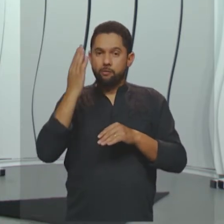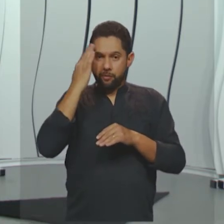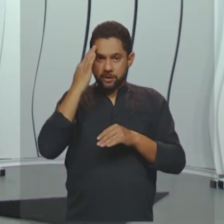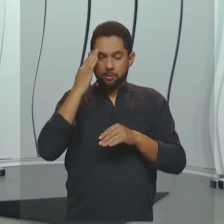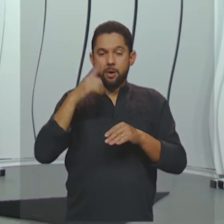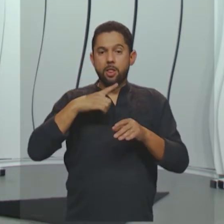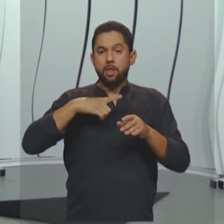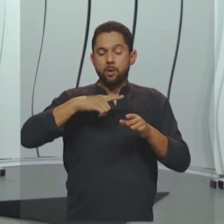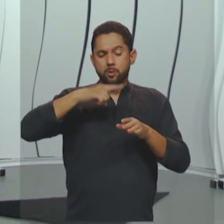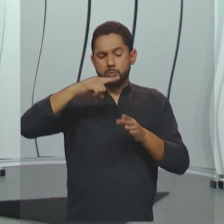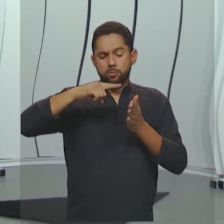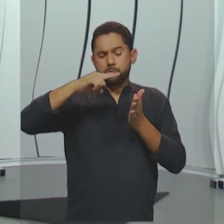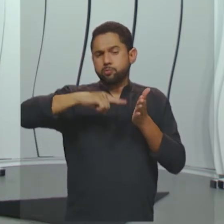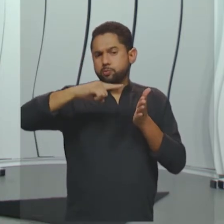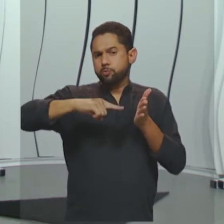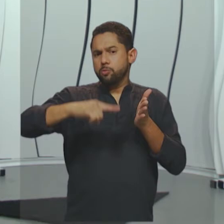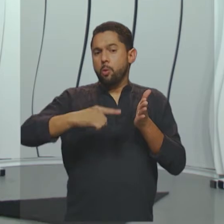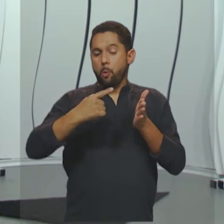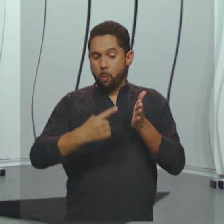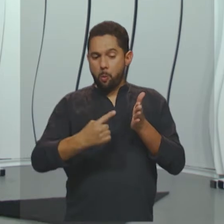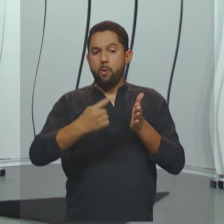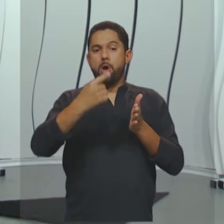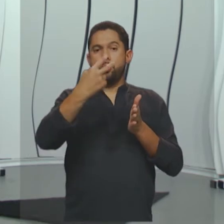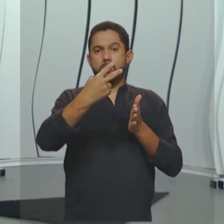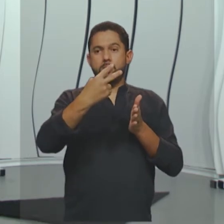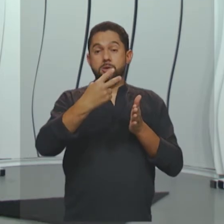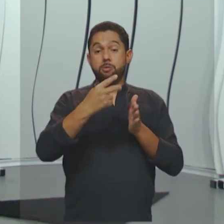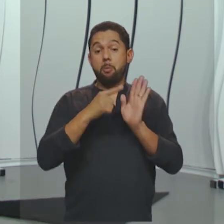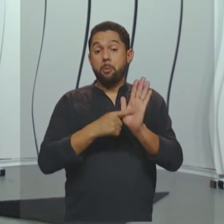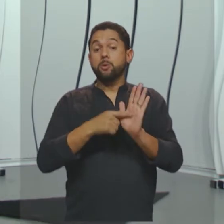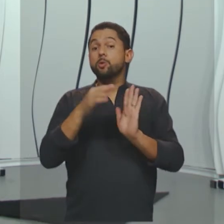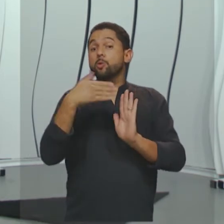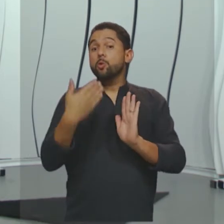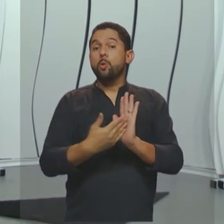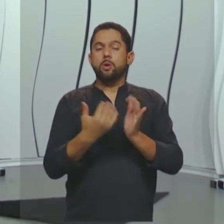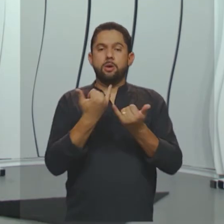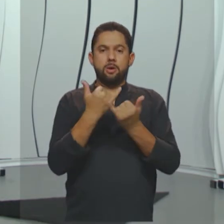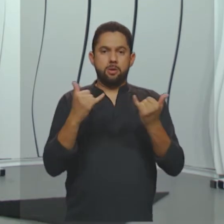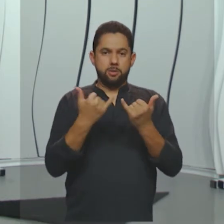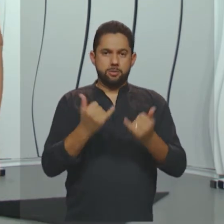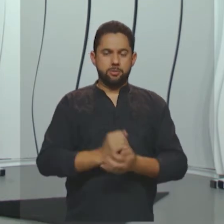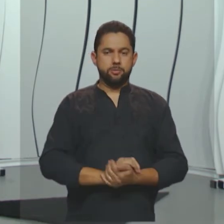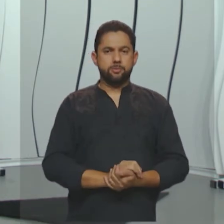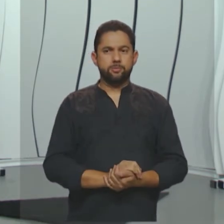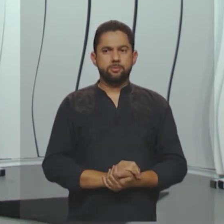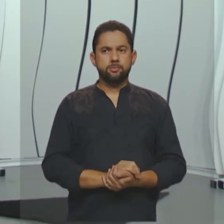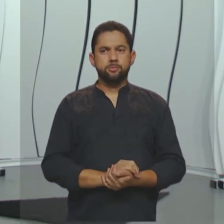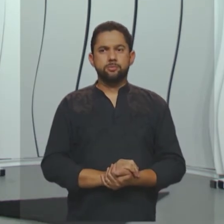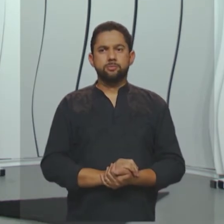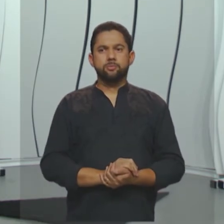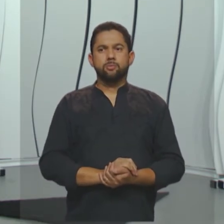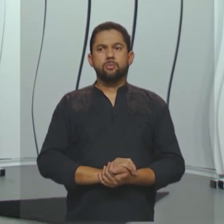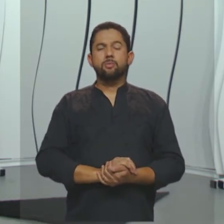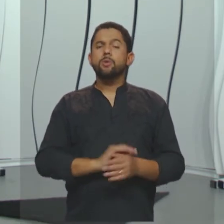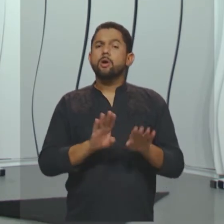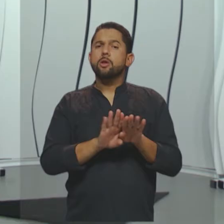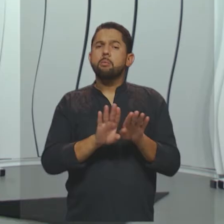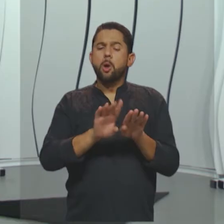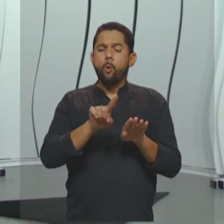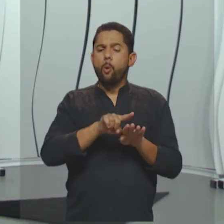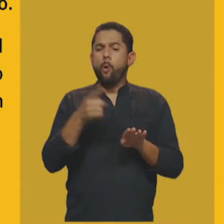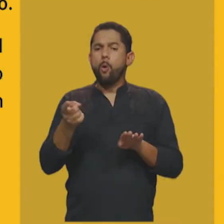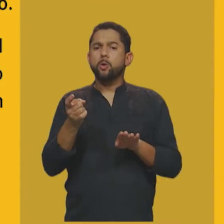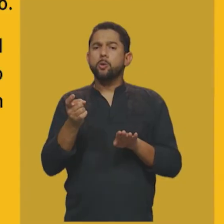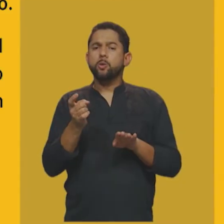no resistor 2, ou seja, vai me dar a corrente total. Bom, um outro instrumento de medida aí, que